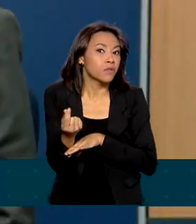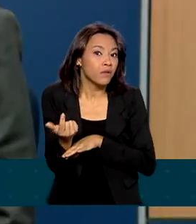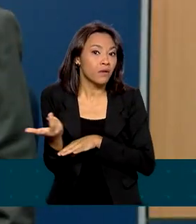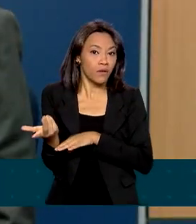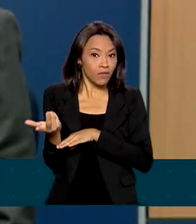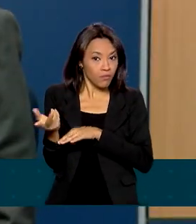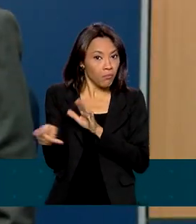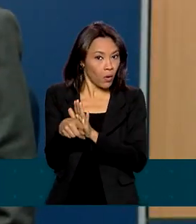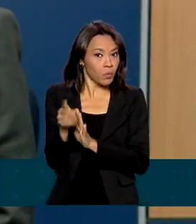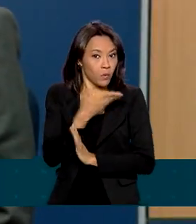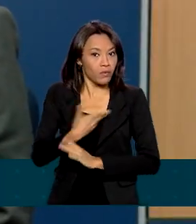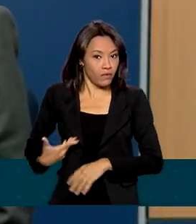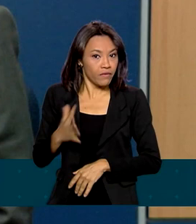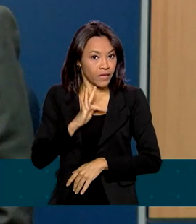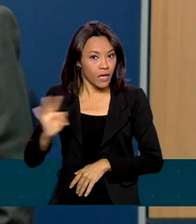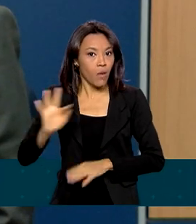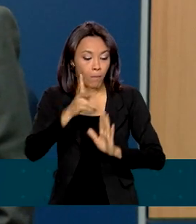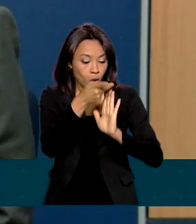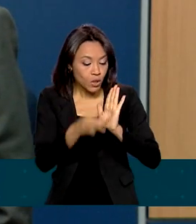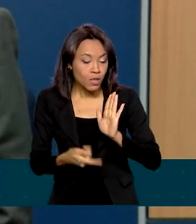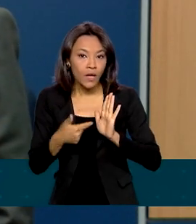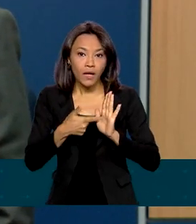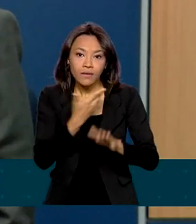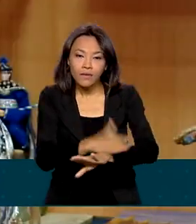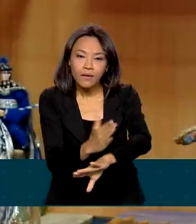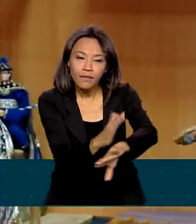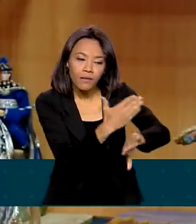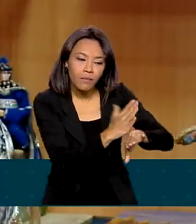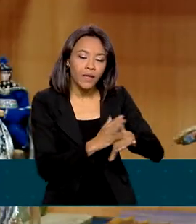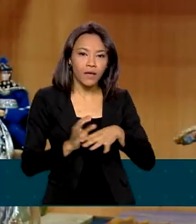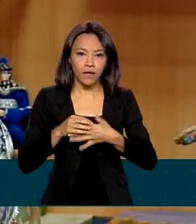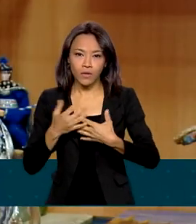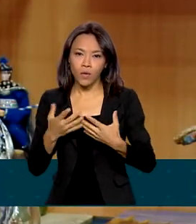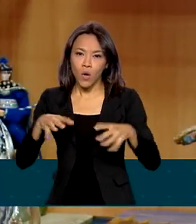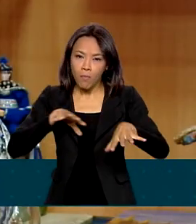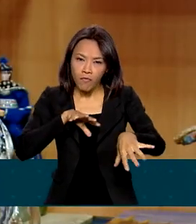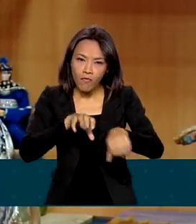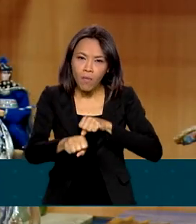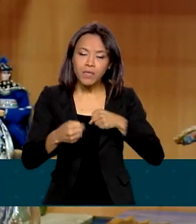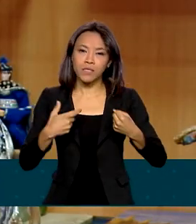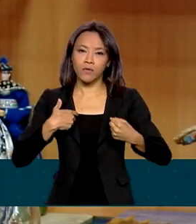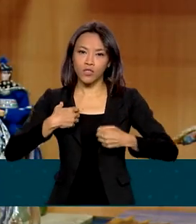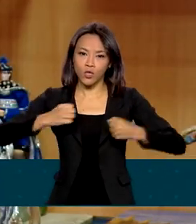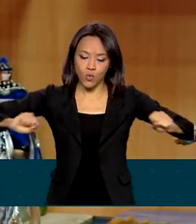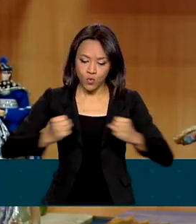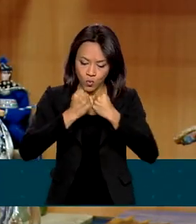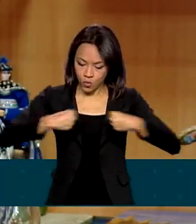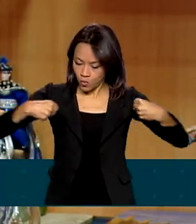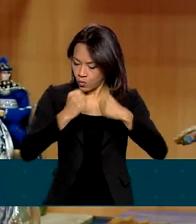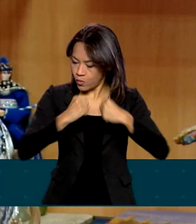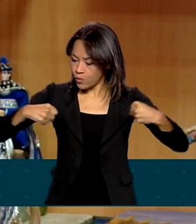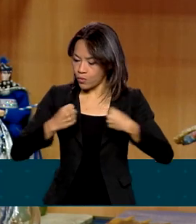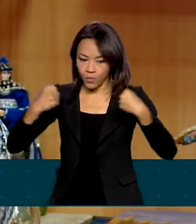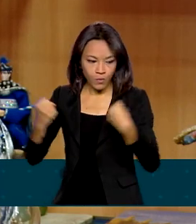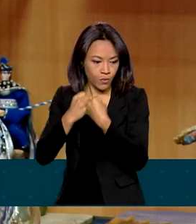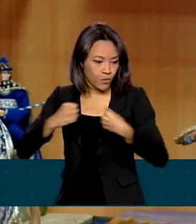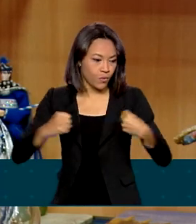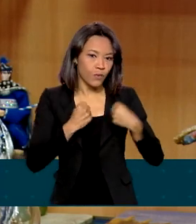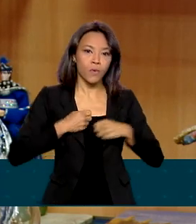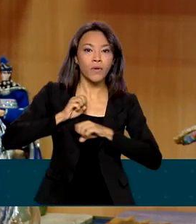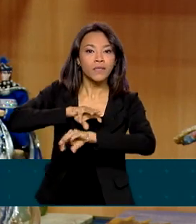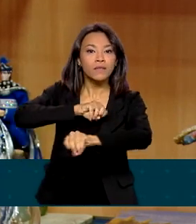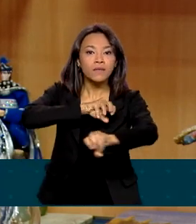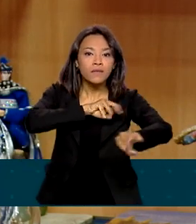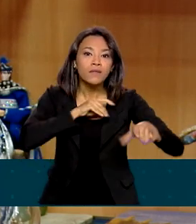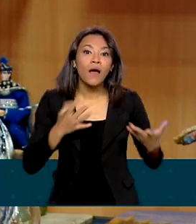Federal Não é para projetos para capacitação de jovens para a formação de Orquestra de sanfonas de ritmo para divulgar o forró lá fora no